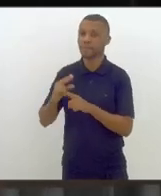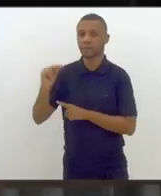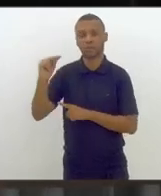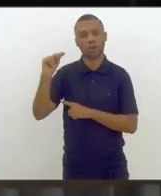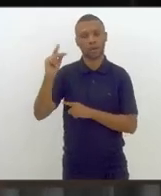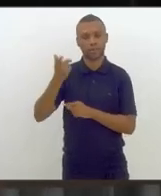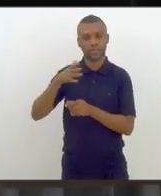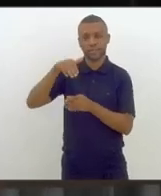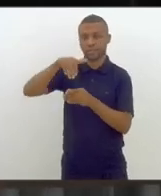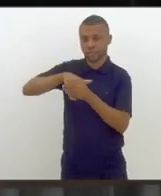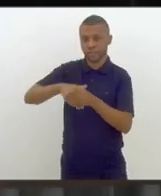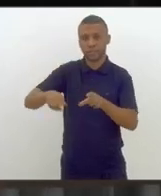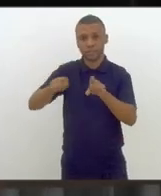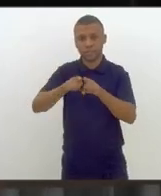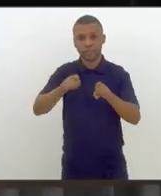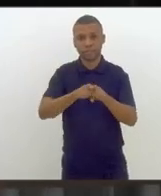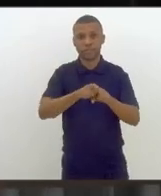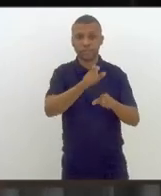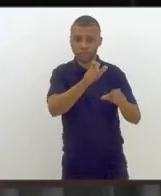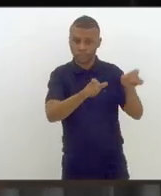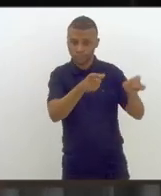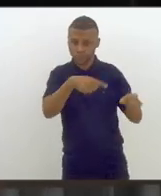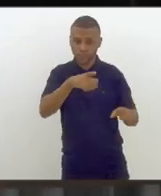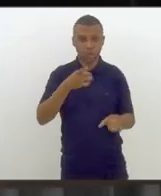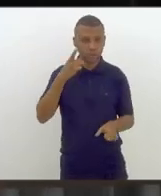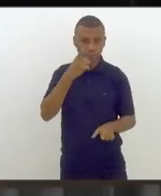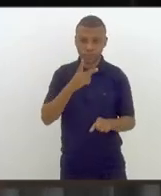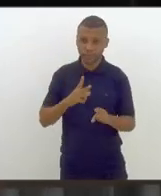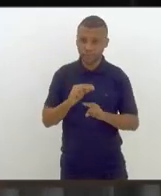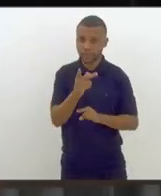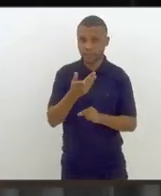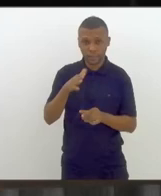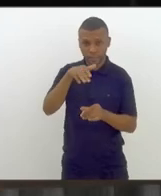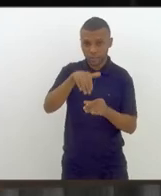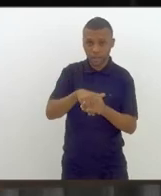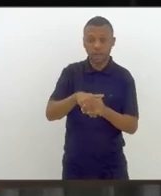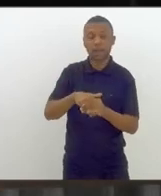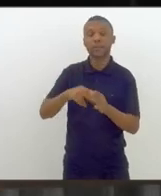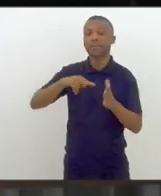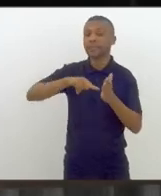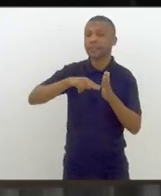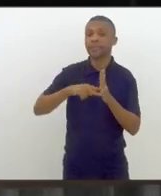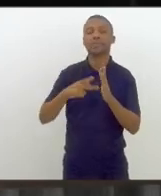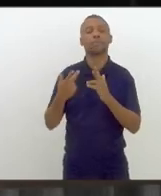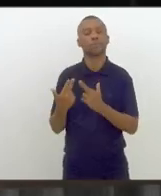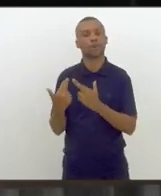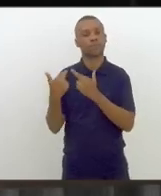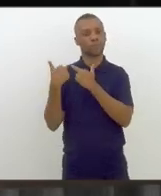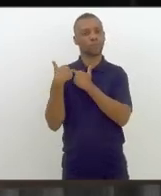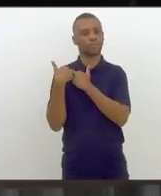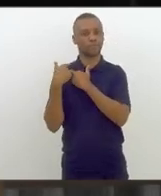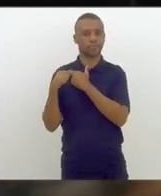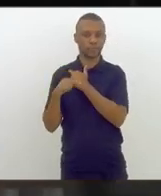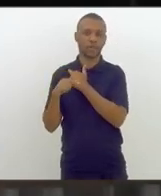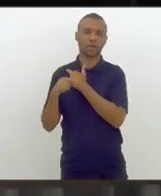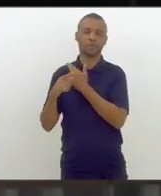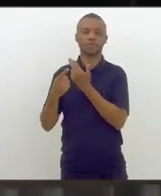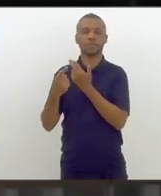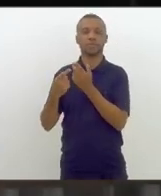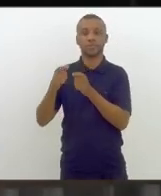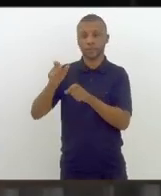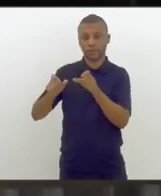a vitória daqueles que são reconduzidos a essa casa é uma vitória da responsabilidade, é uma vitória daqueles que